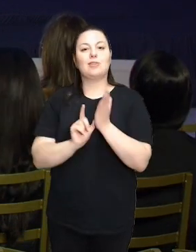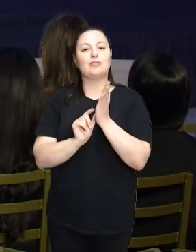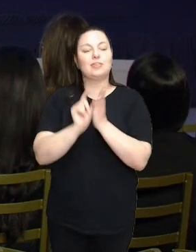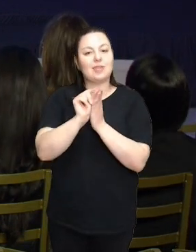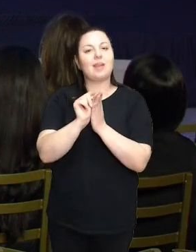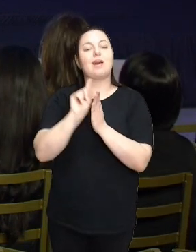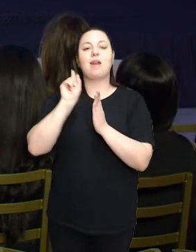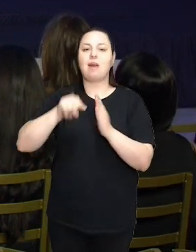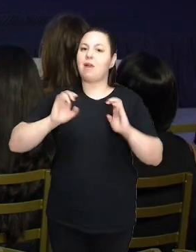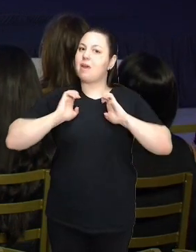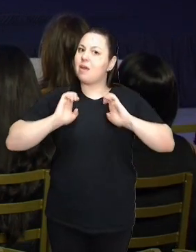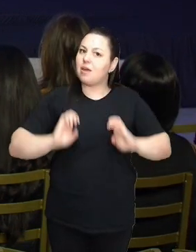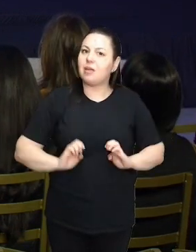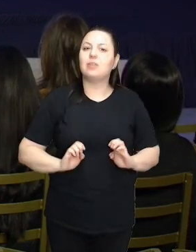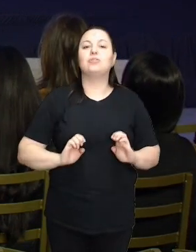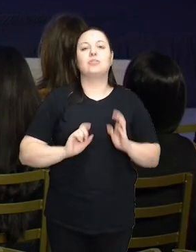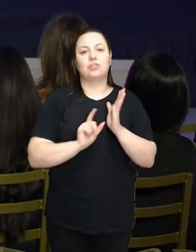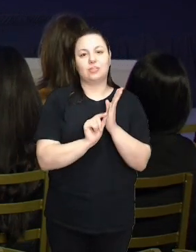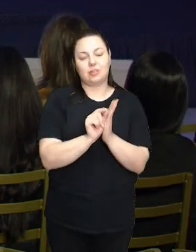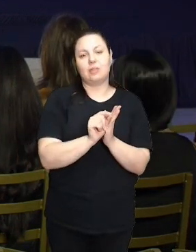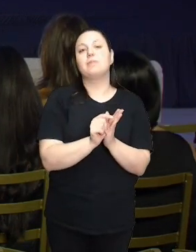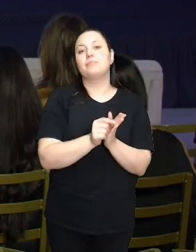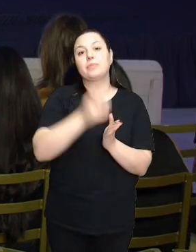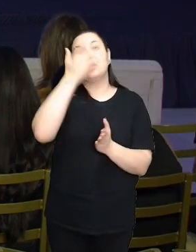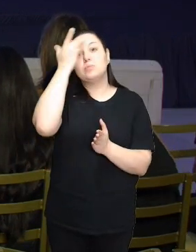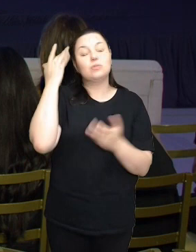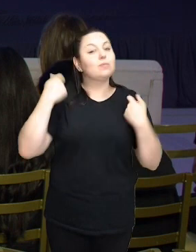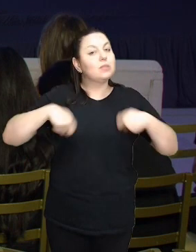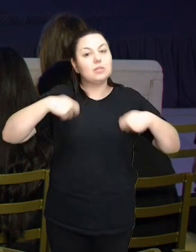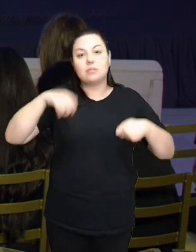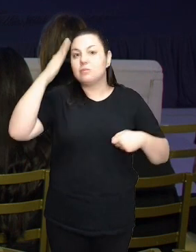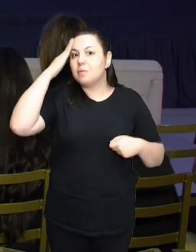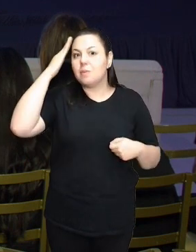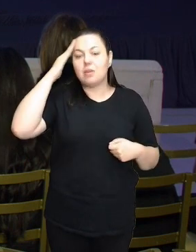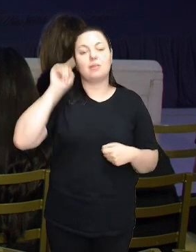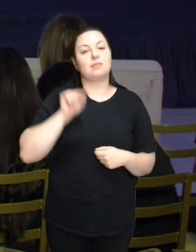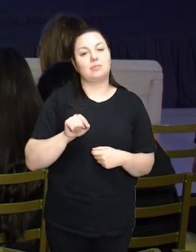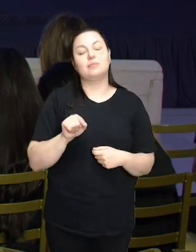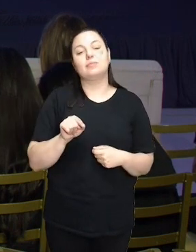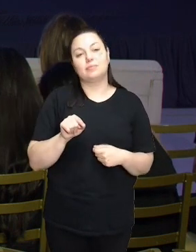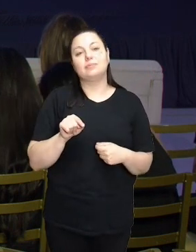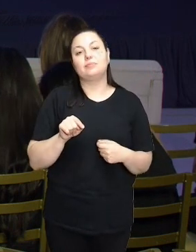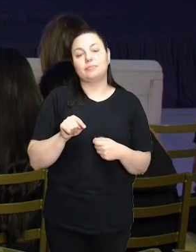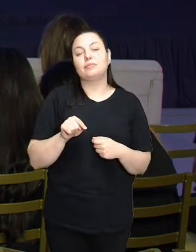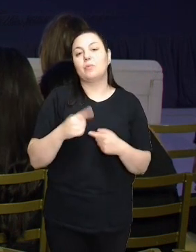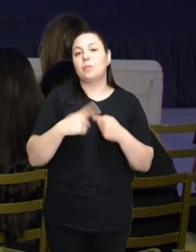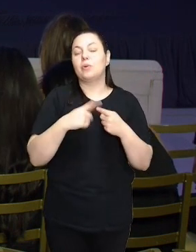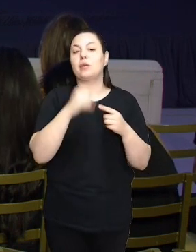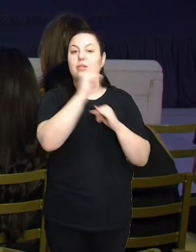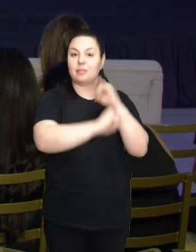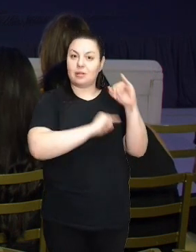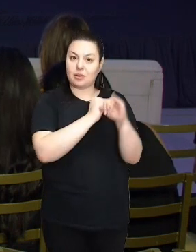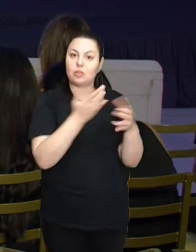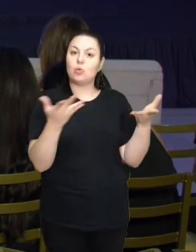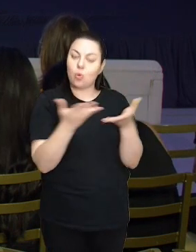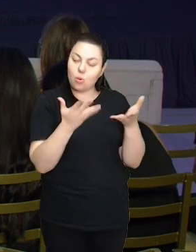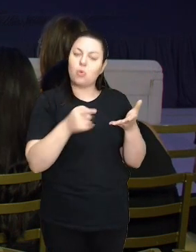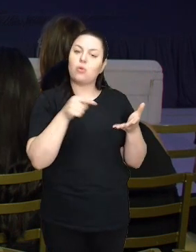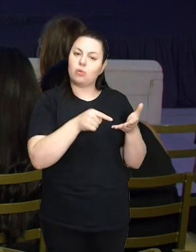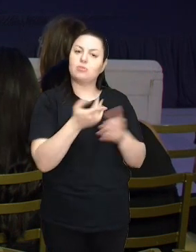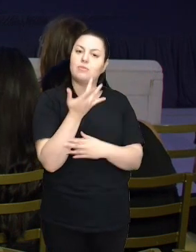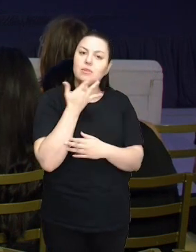de ética digital. As pessoas precisam entender um pouco mais que a internet, ela possibilita uma democracia